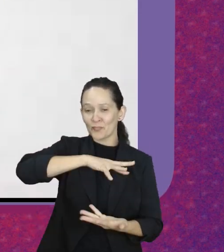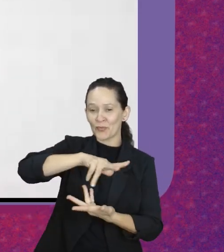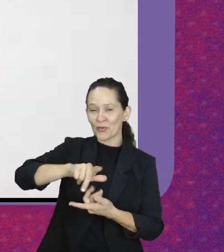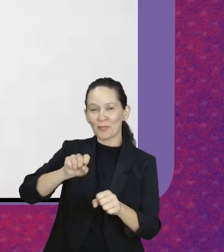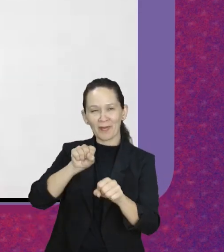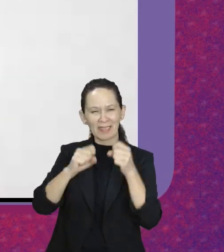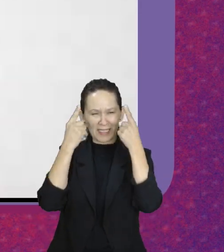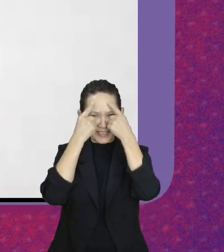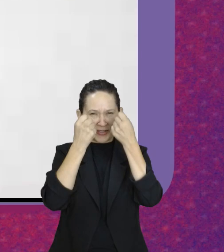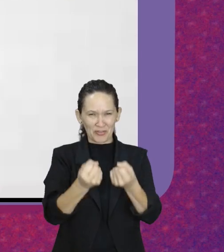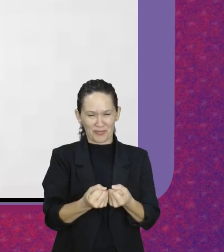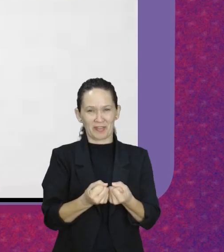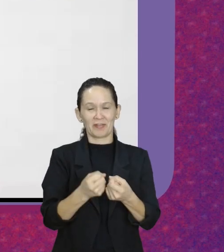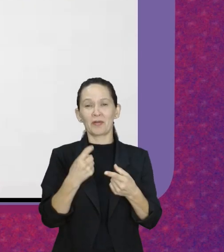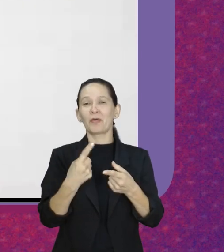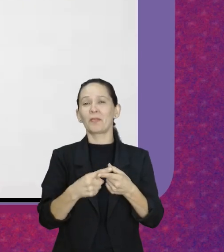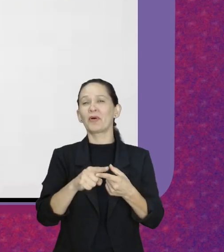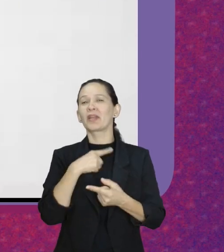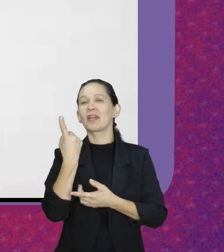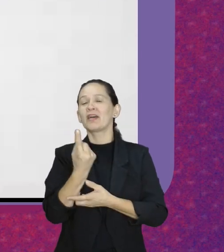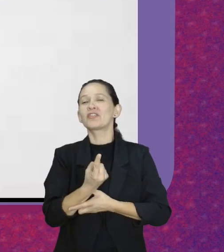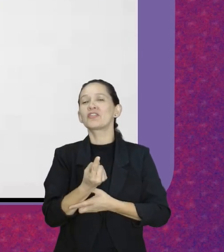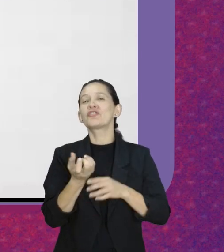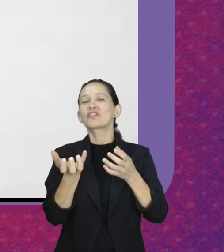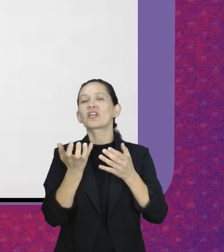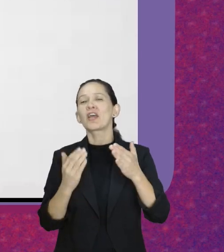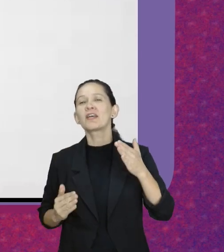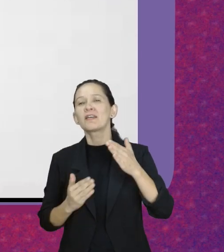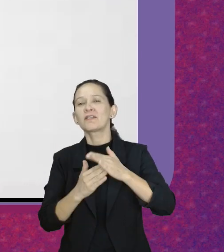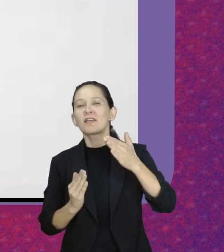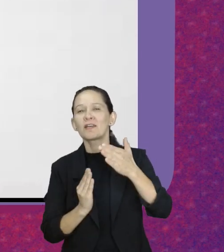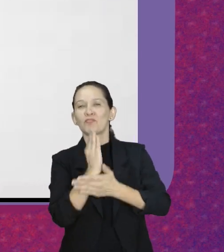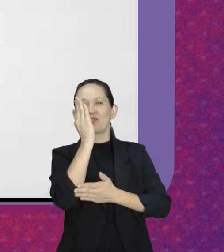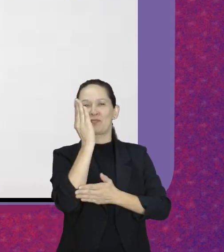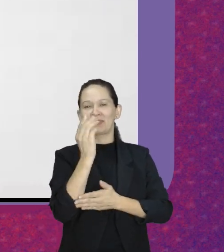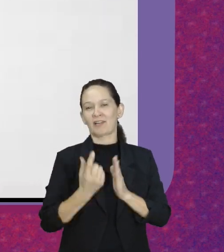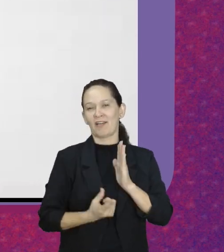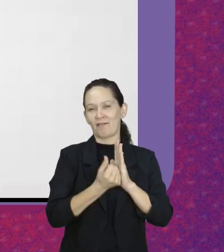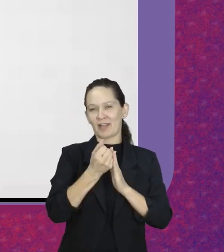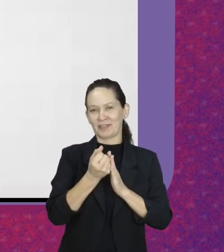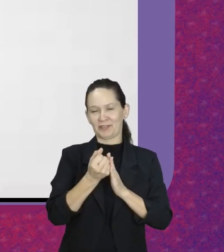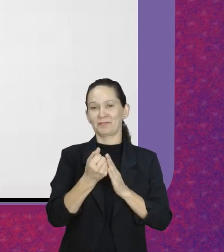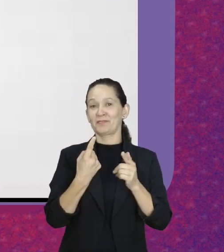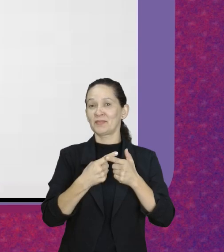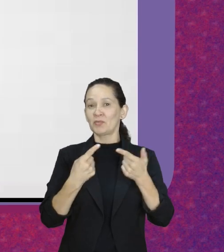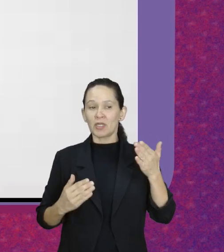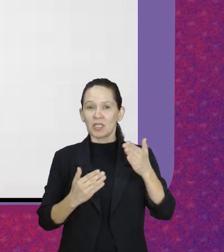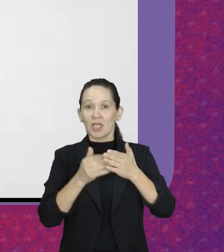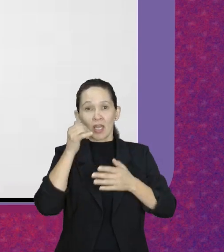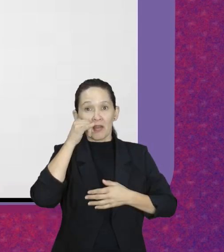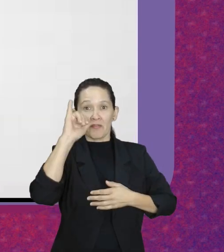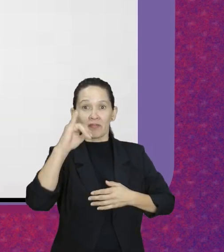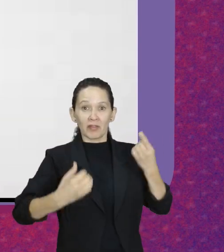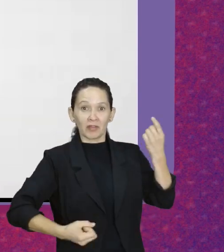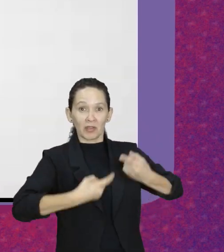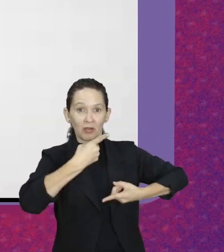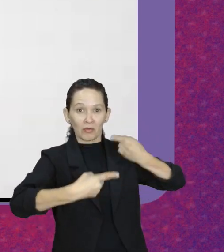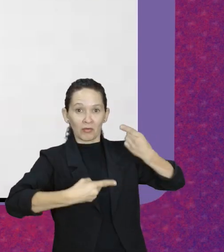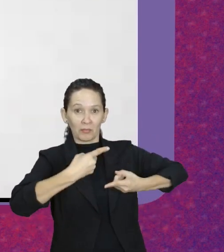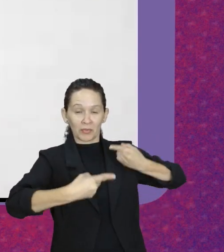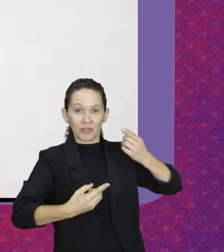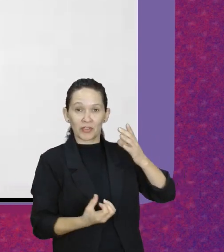né? Por que a gente precisa revogar o teto de gastos? Porque esse teto impede a expansão da